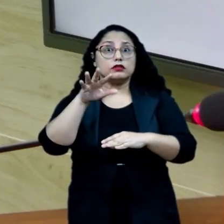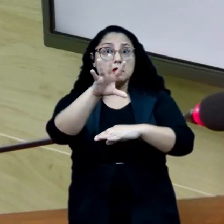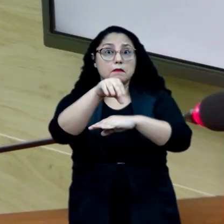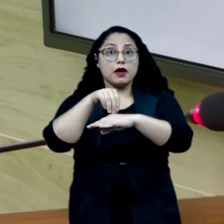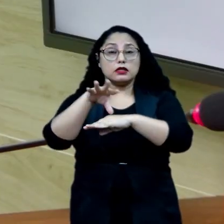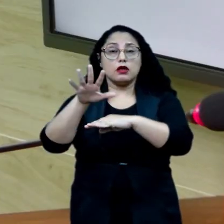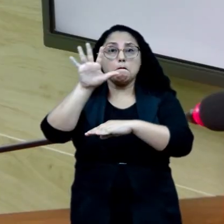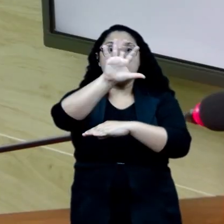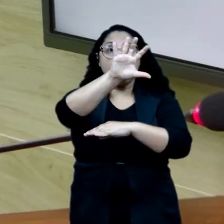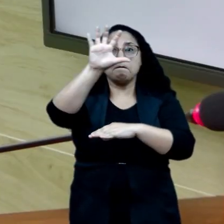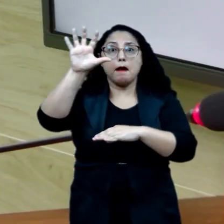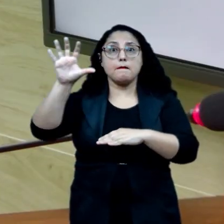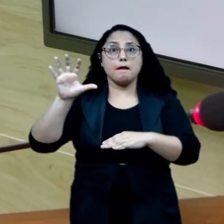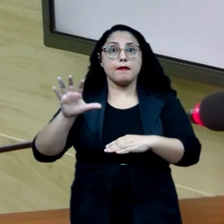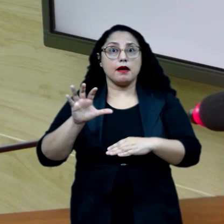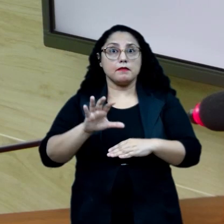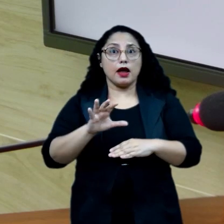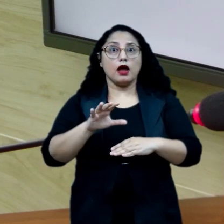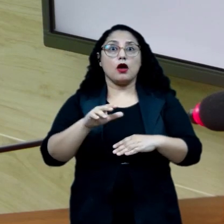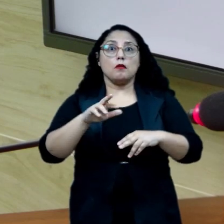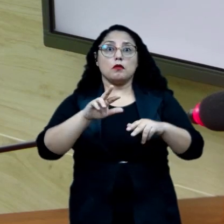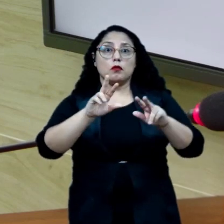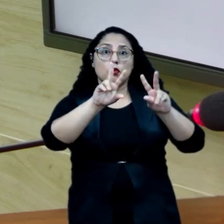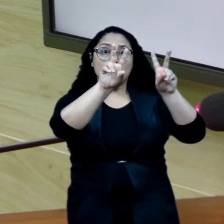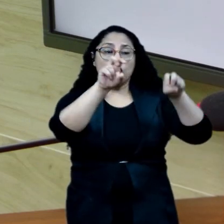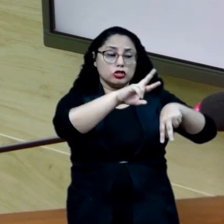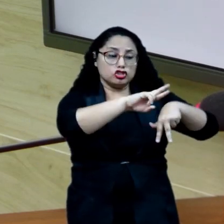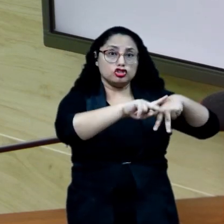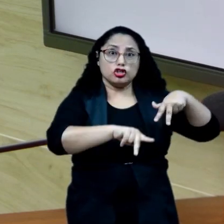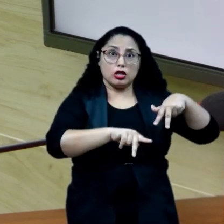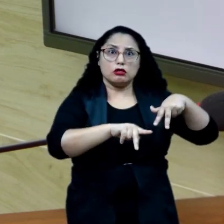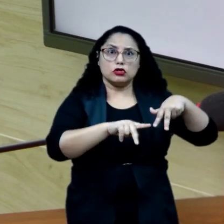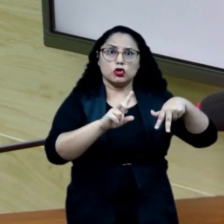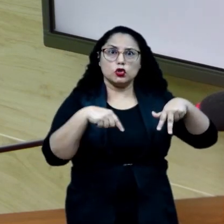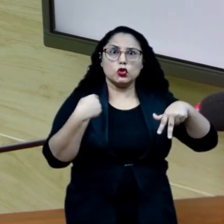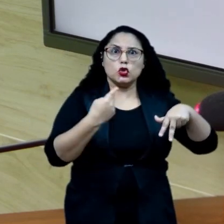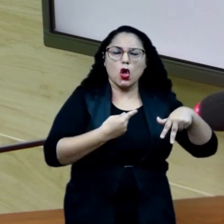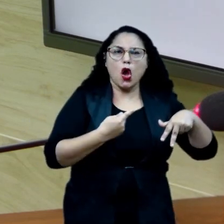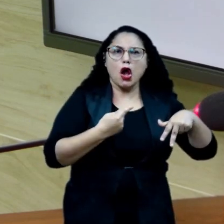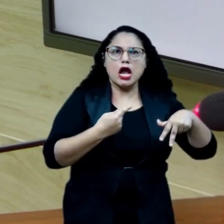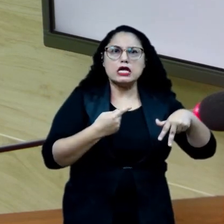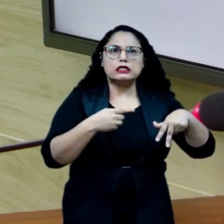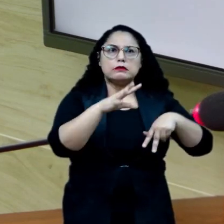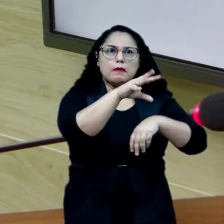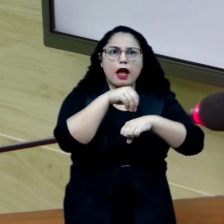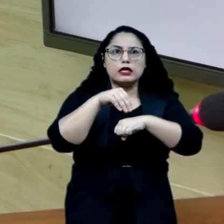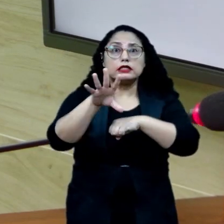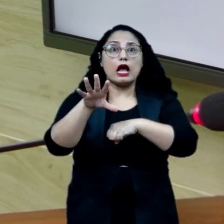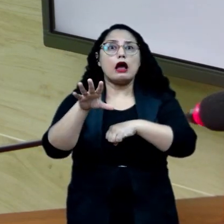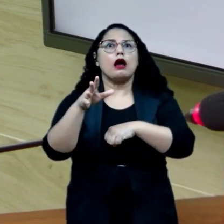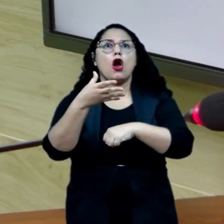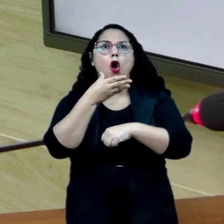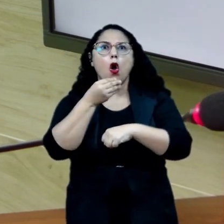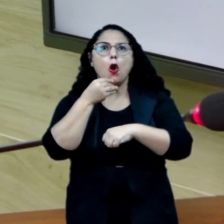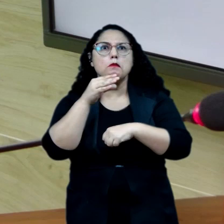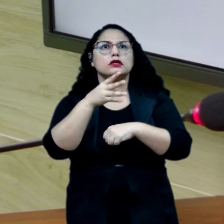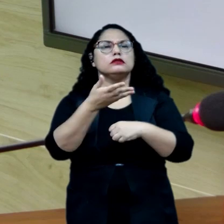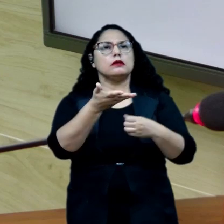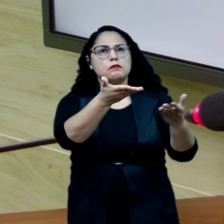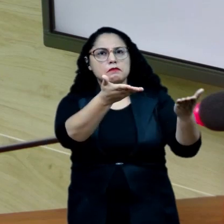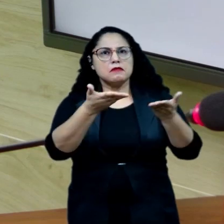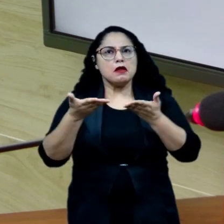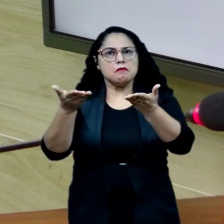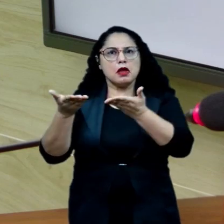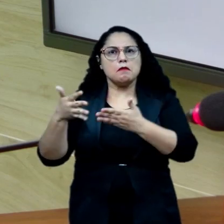esse panorama do que a gente tem pela questão de gênero, né, um pouco para a gente trazer mais homens, né, para